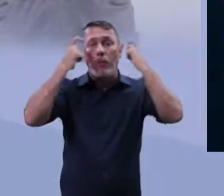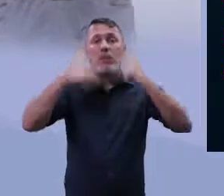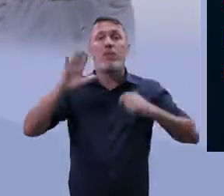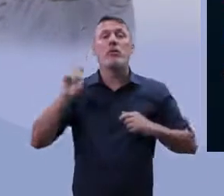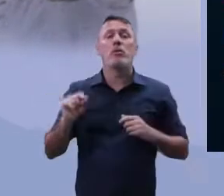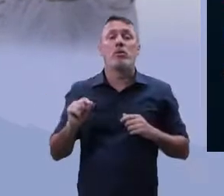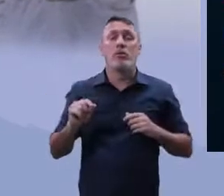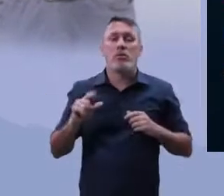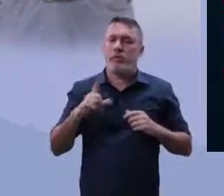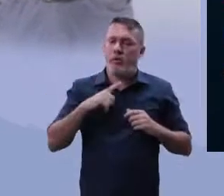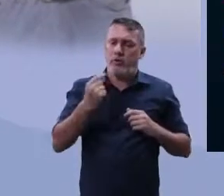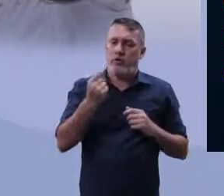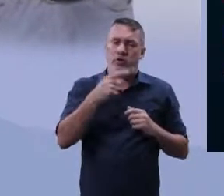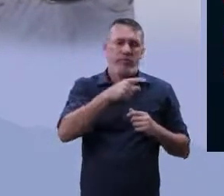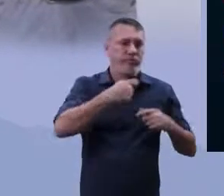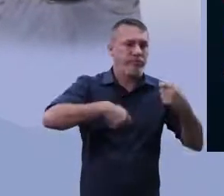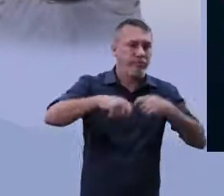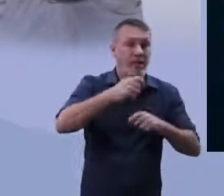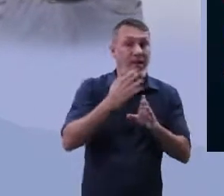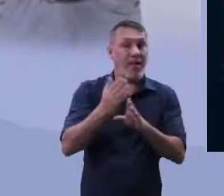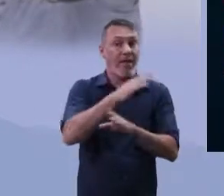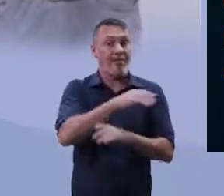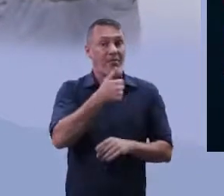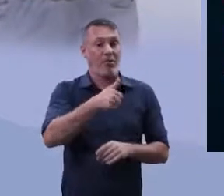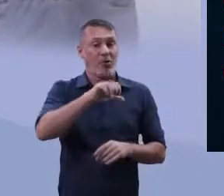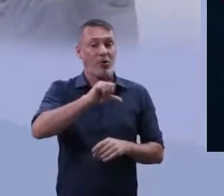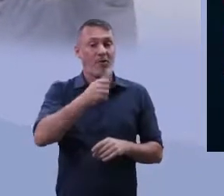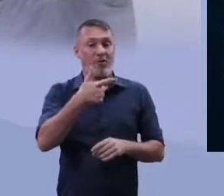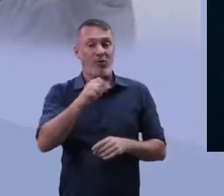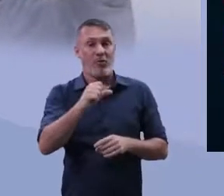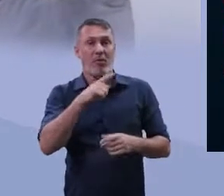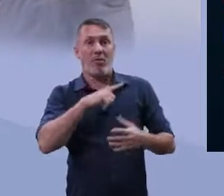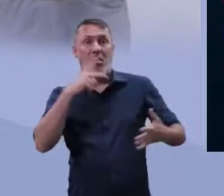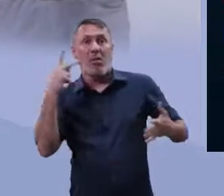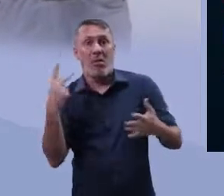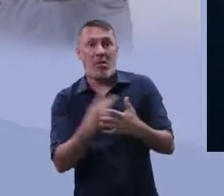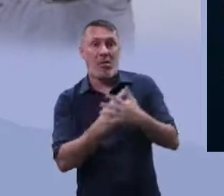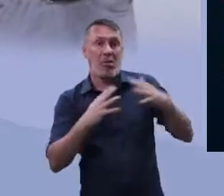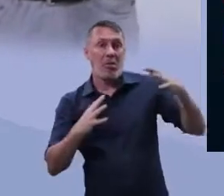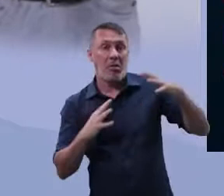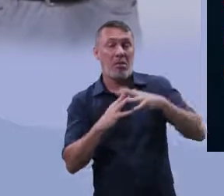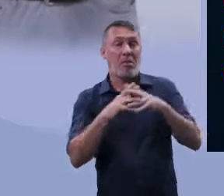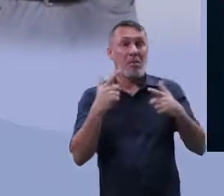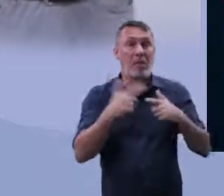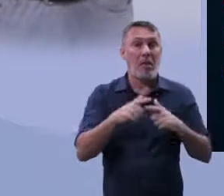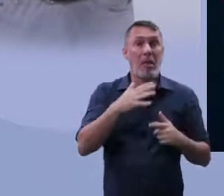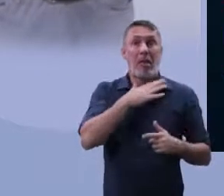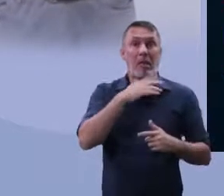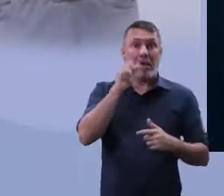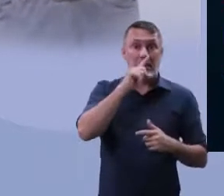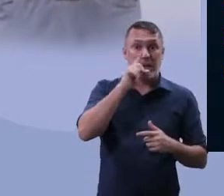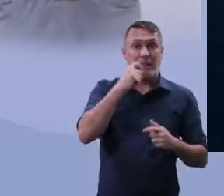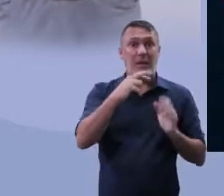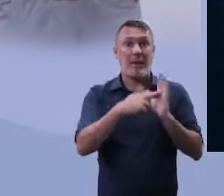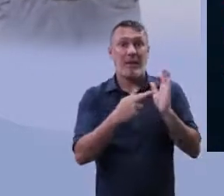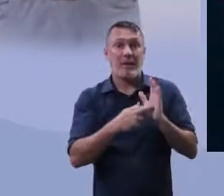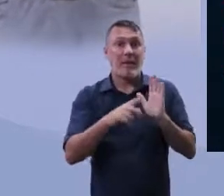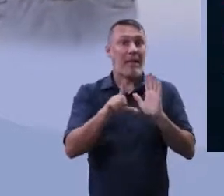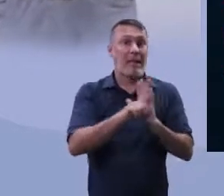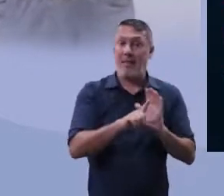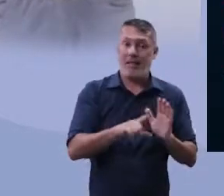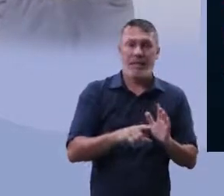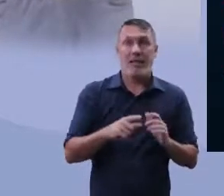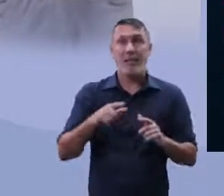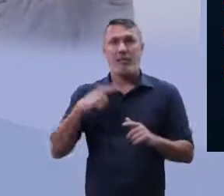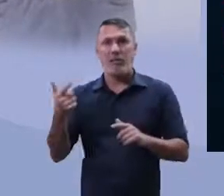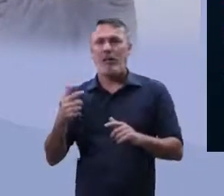né, preocupadas com o crash, né, que aconteceu em 29, né, de não haver uma regulamentação, né, econômica,